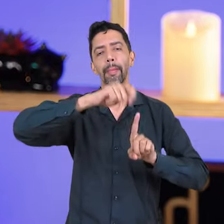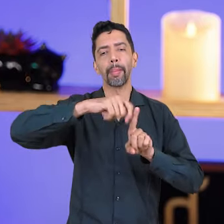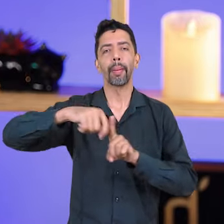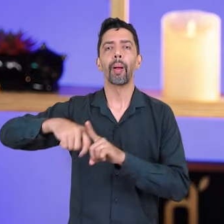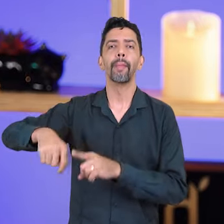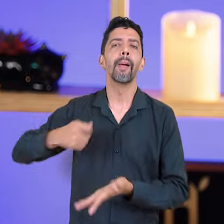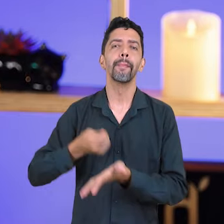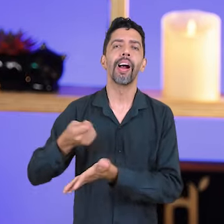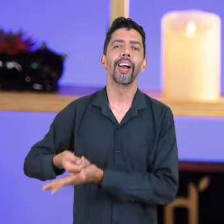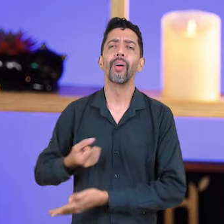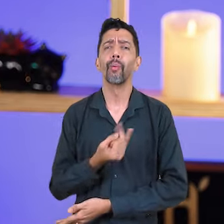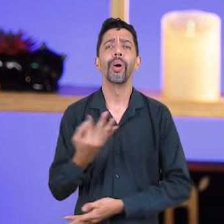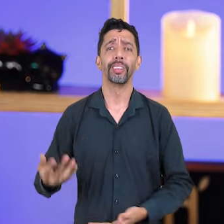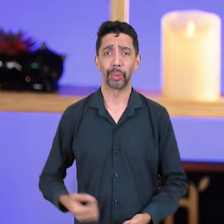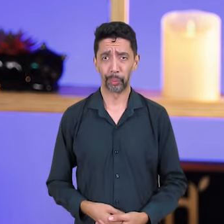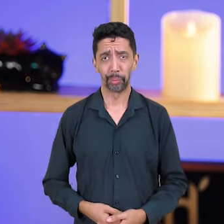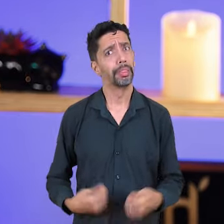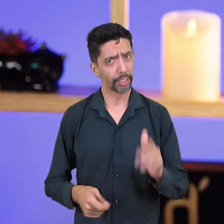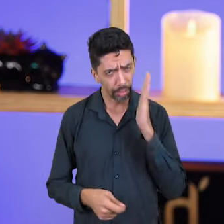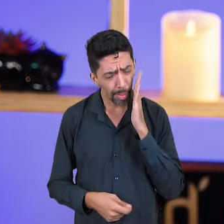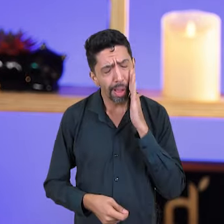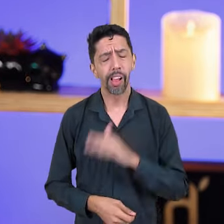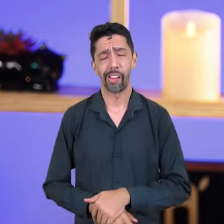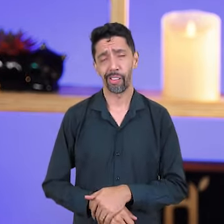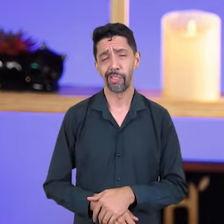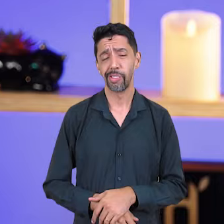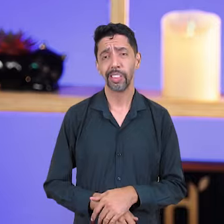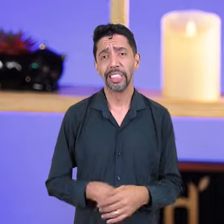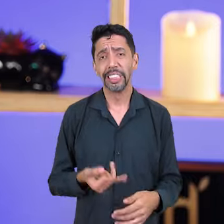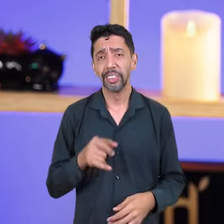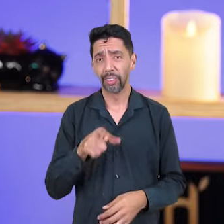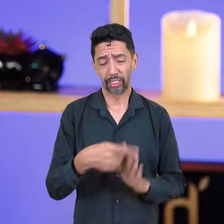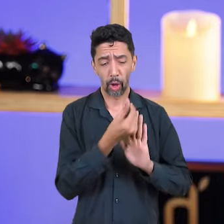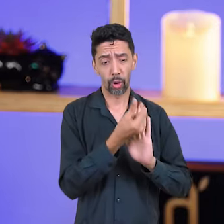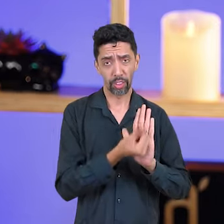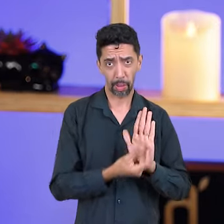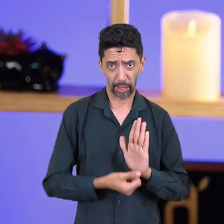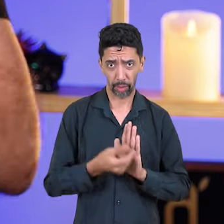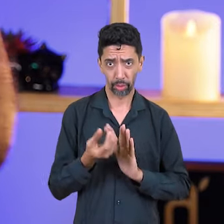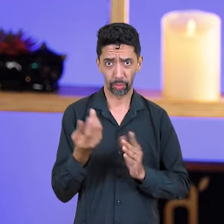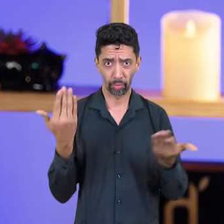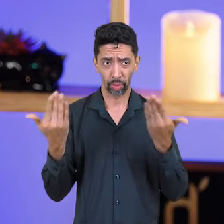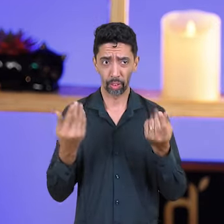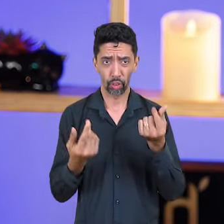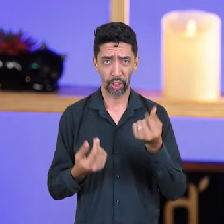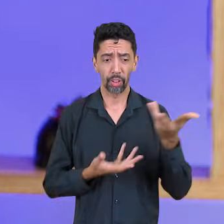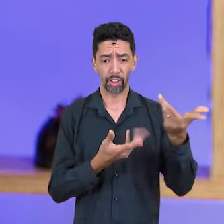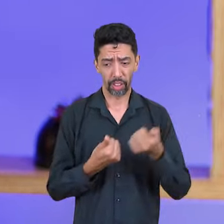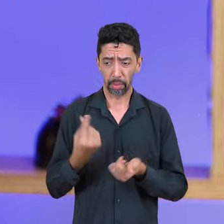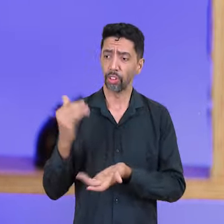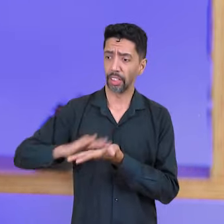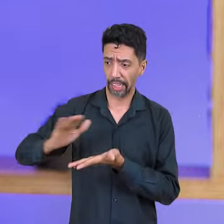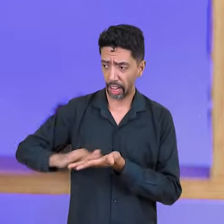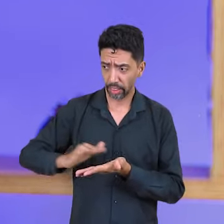compromissos mensais. Eu preciso saber quanto eu tenho de compromissos mensais para saber se o meu orçamento, do que eu ganho, do que eu gasto,